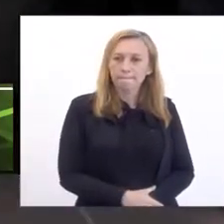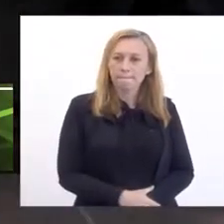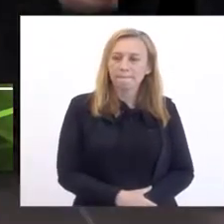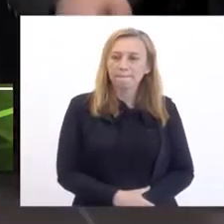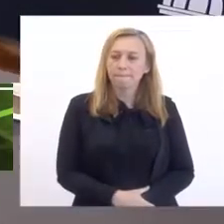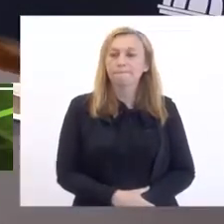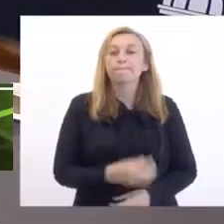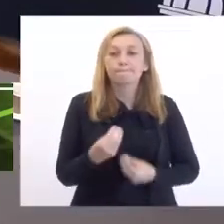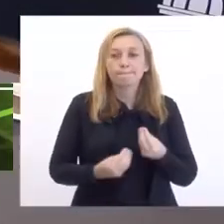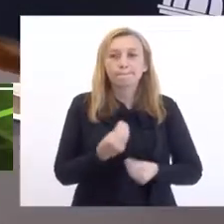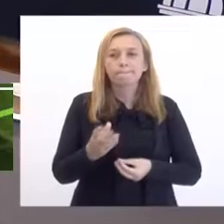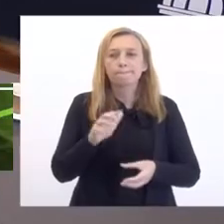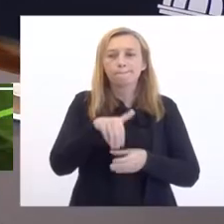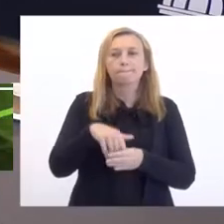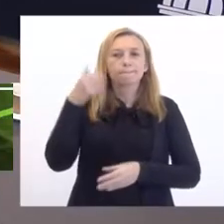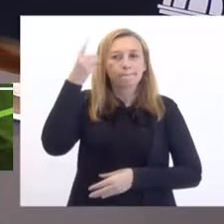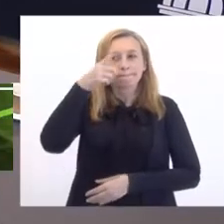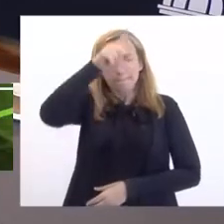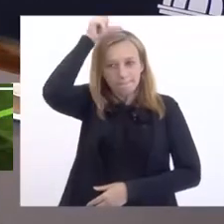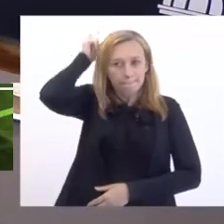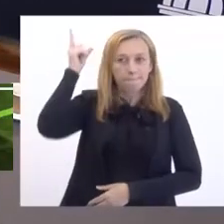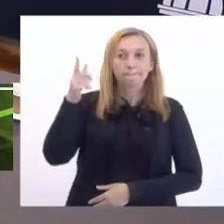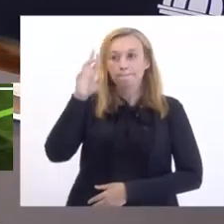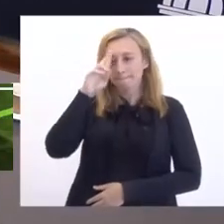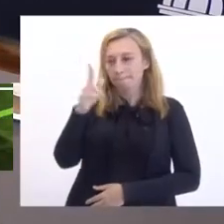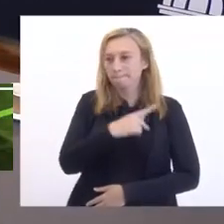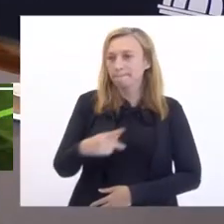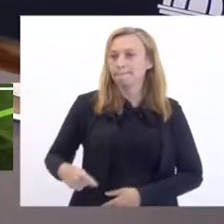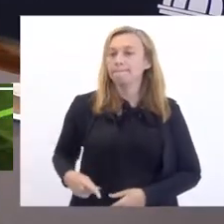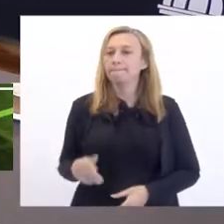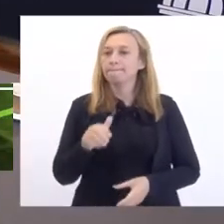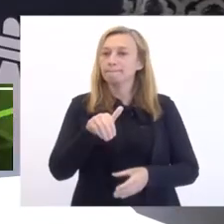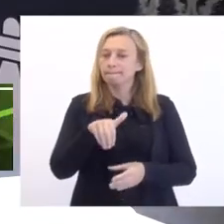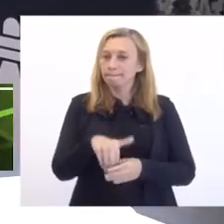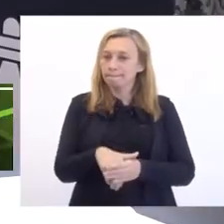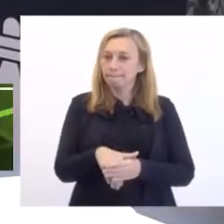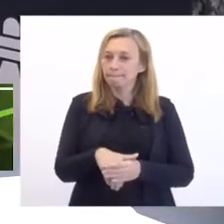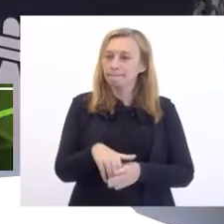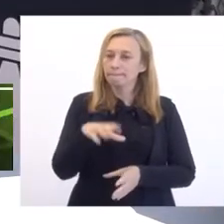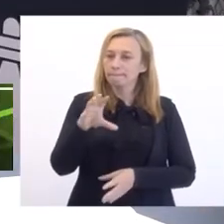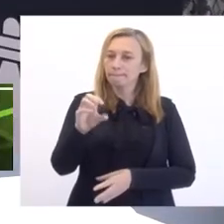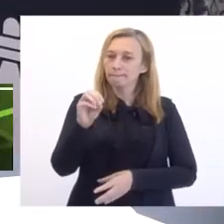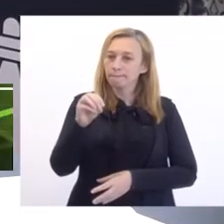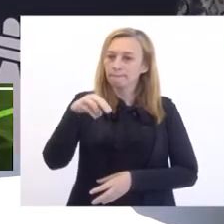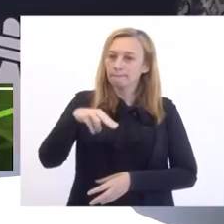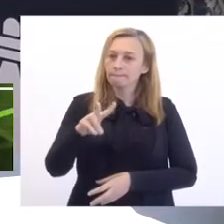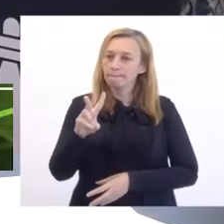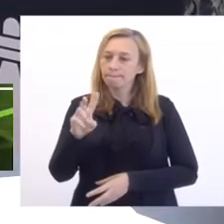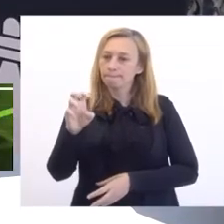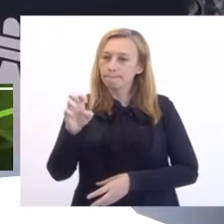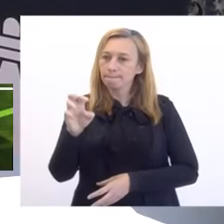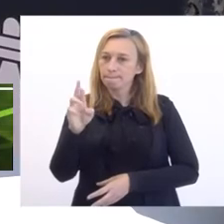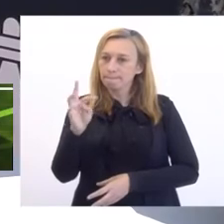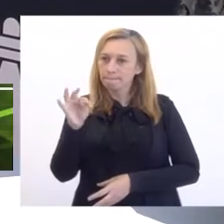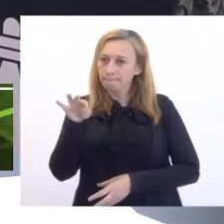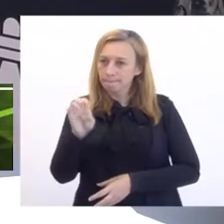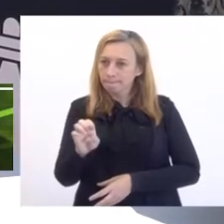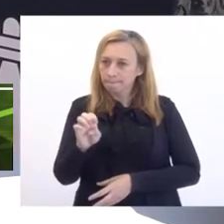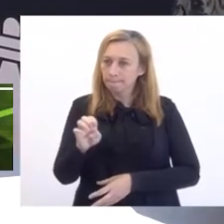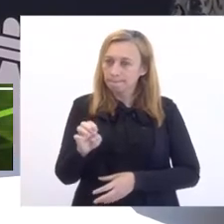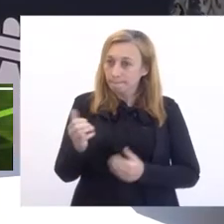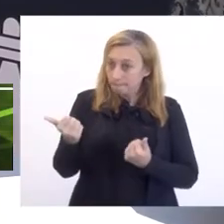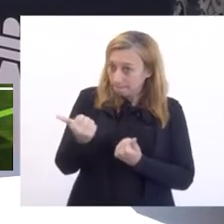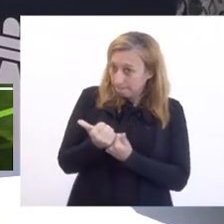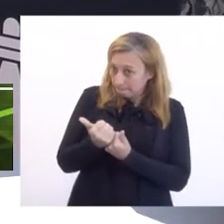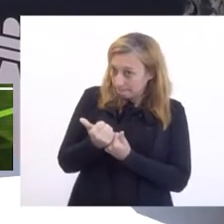Então, como vota, deputado Luiz Paulo? Senhor presidente, meu voto é convergente. Convergente. Apoiando o relator.